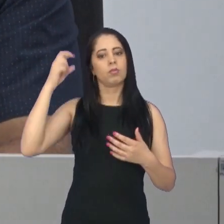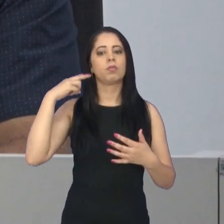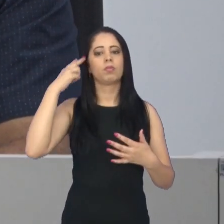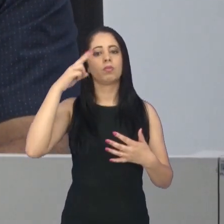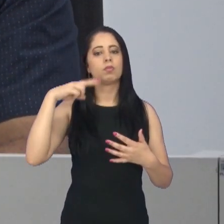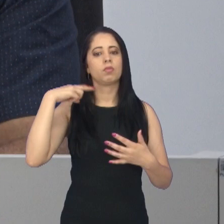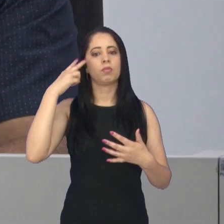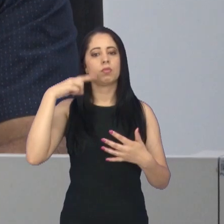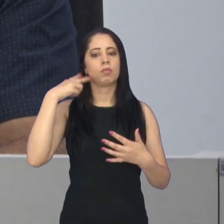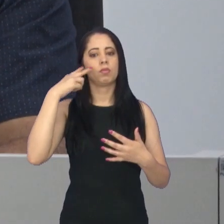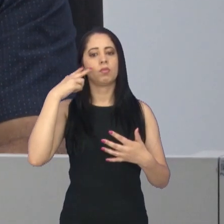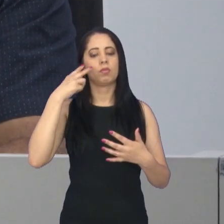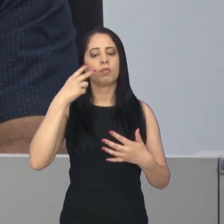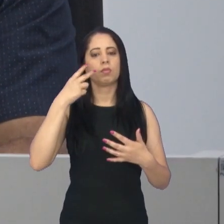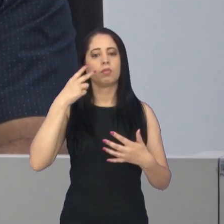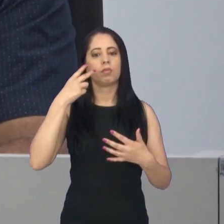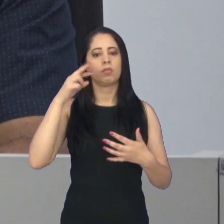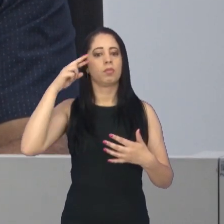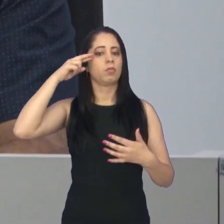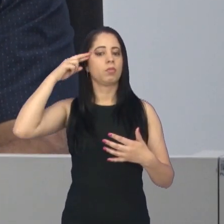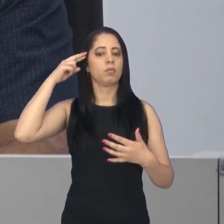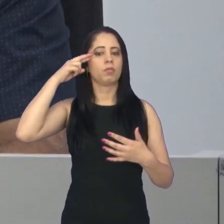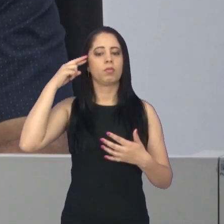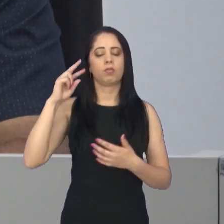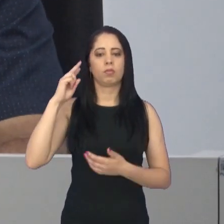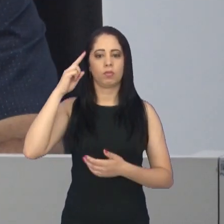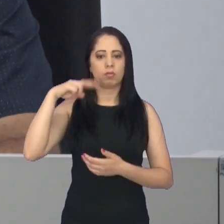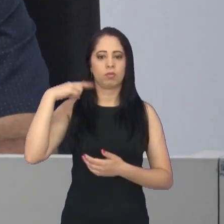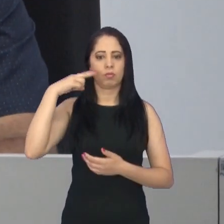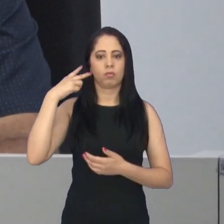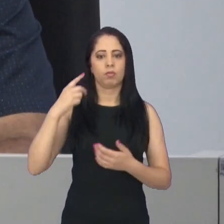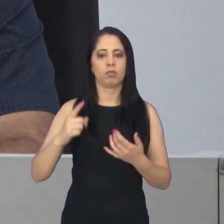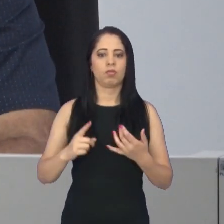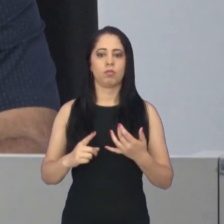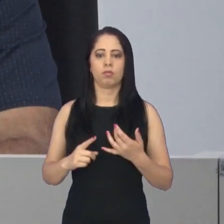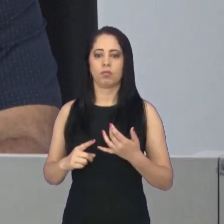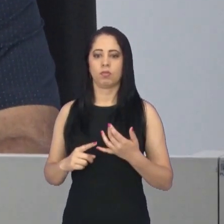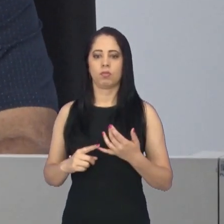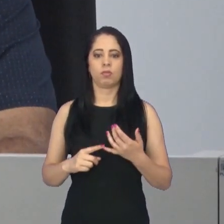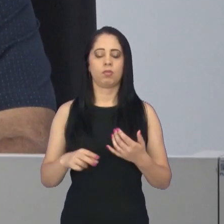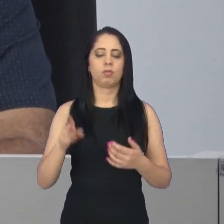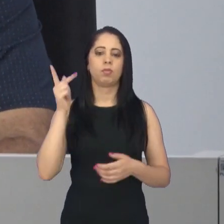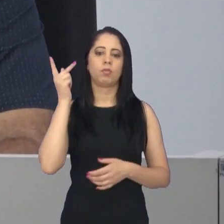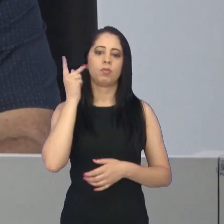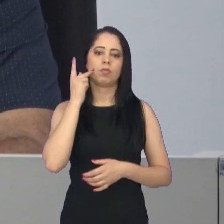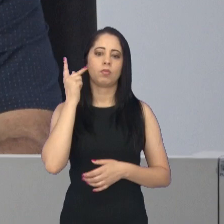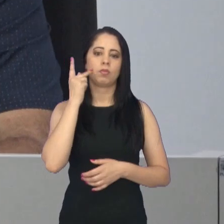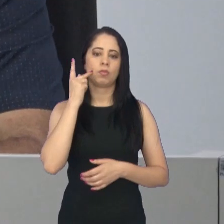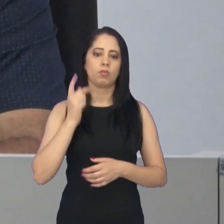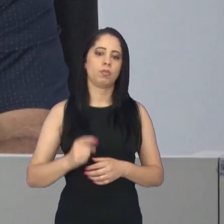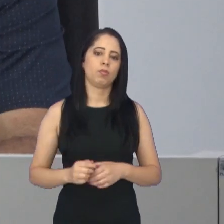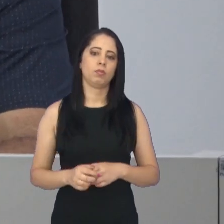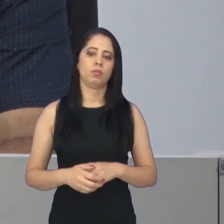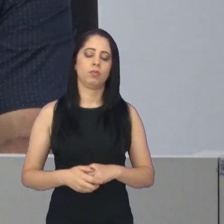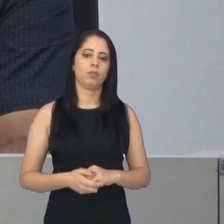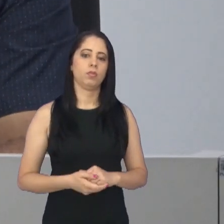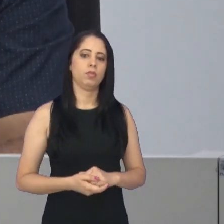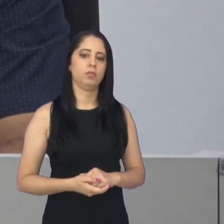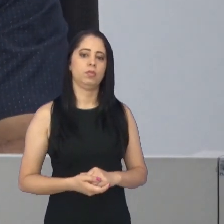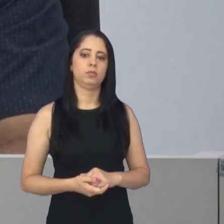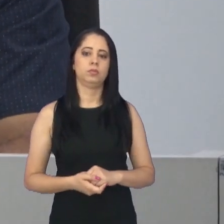Padaria, vereador Rogério da Cacém e vereador Rafael Pascucci.